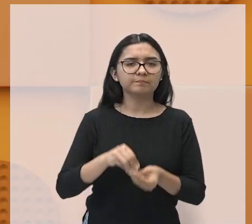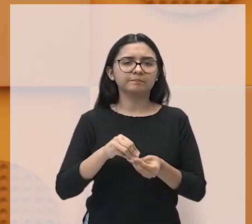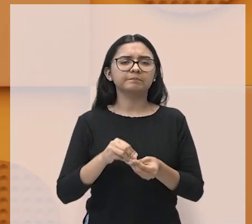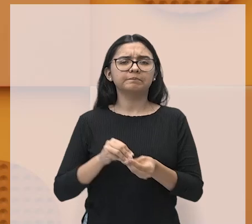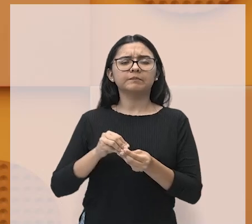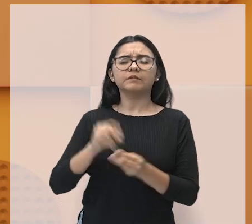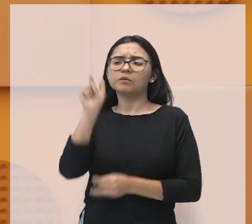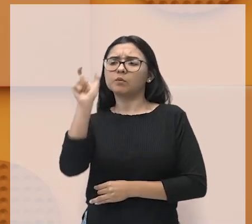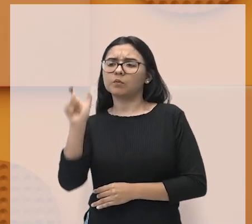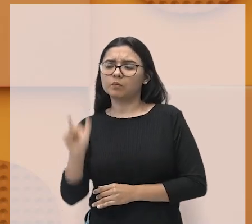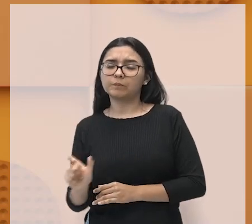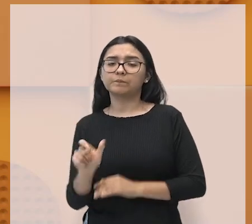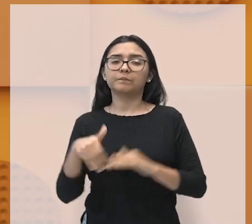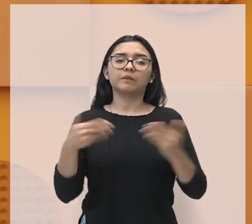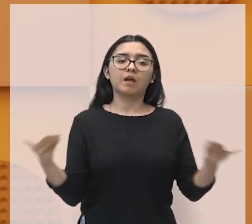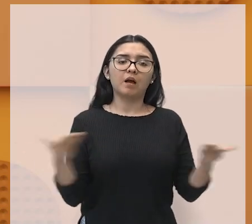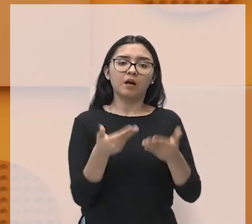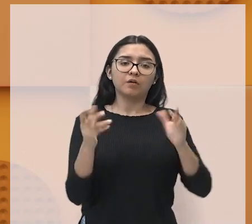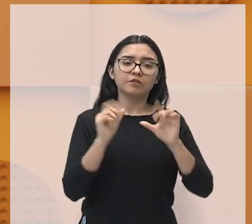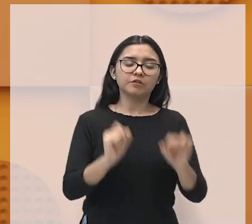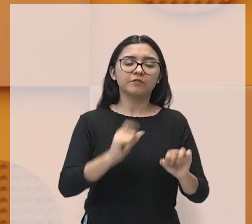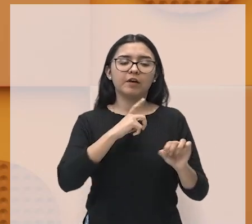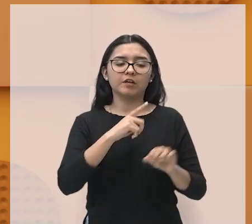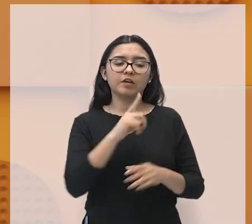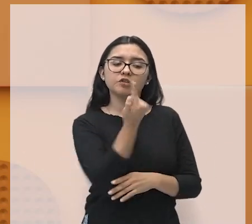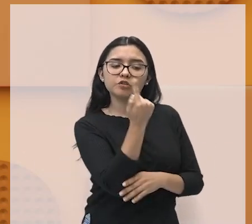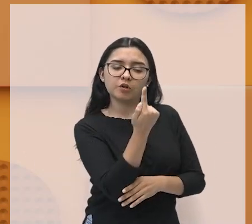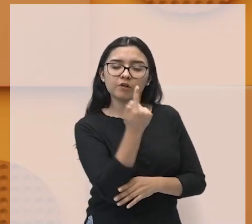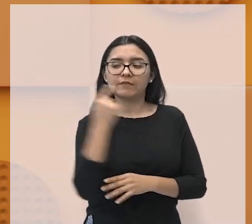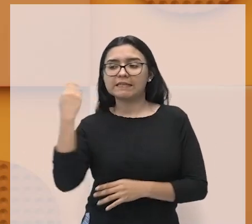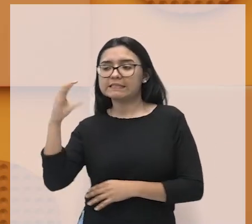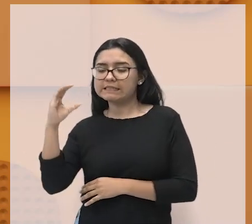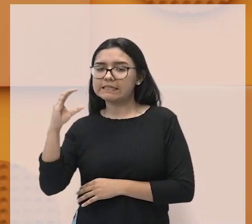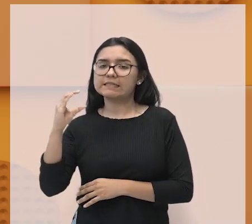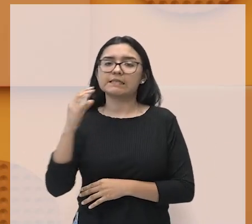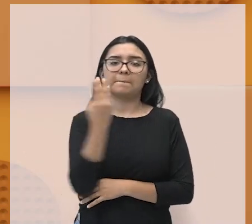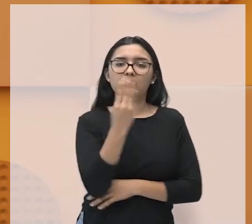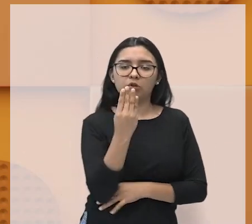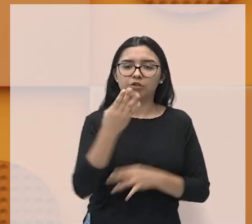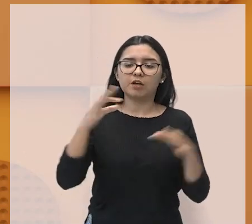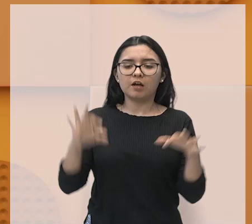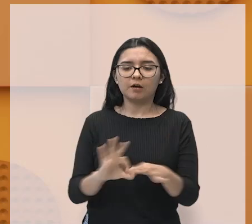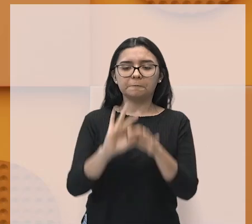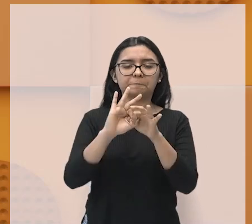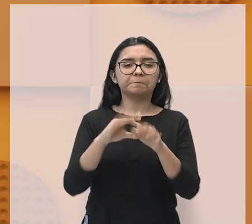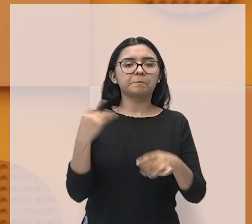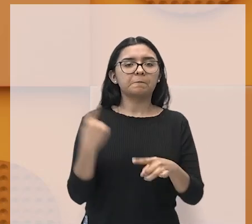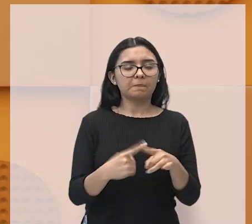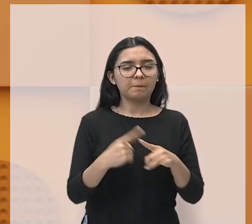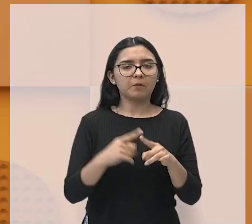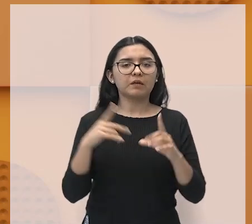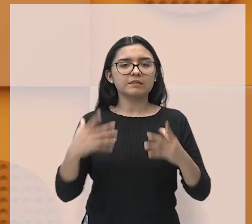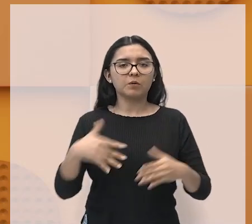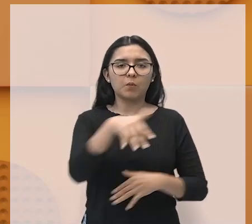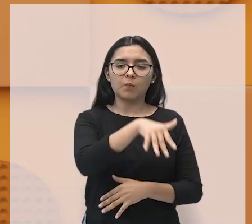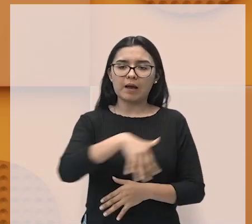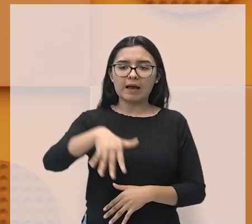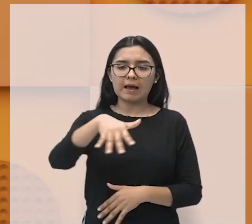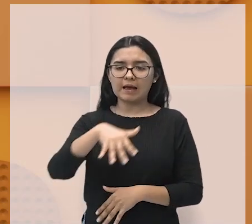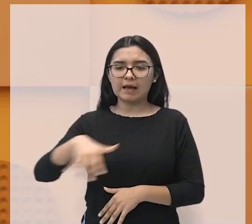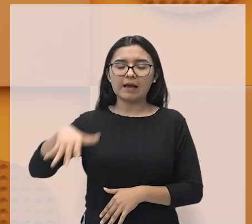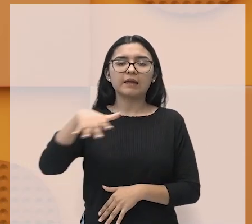esses termos, a gente vai alinhar tanto a geografia quanto as ciências ou a biologia, porque são ciências que